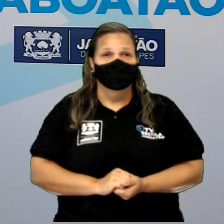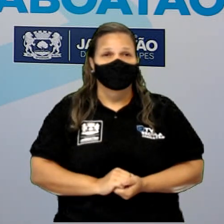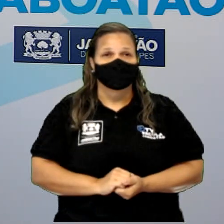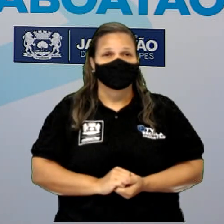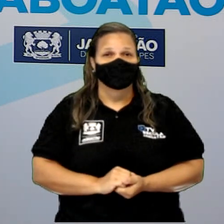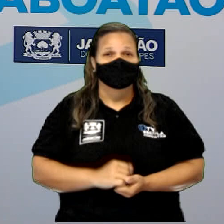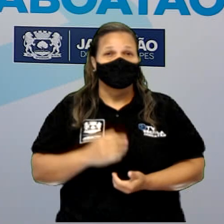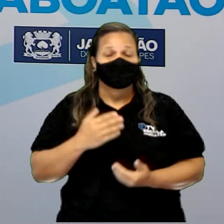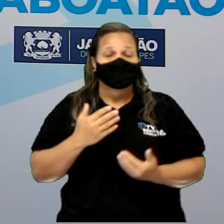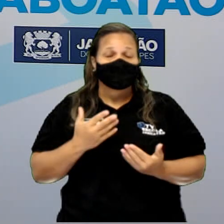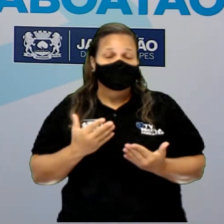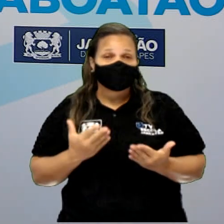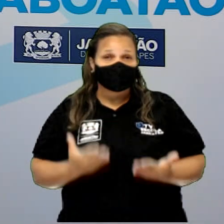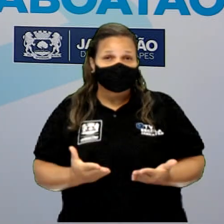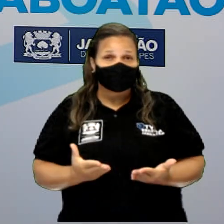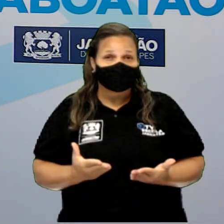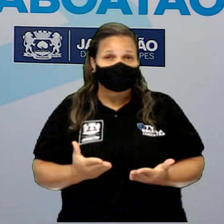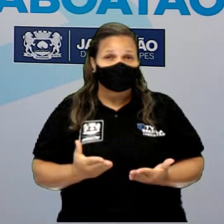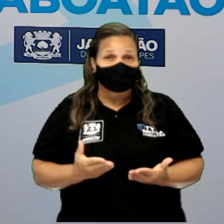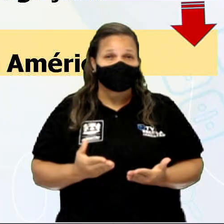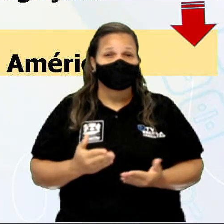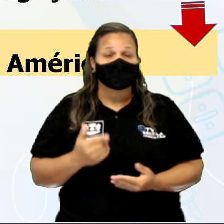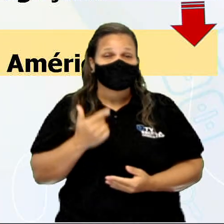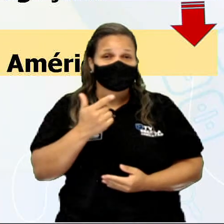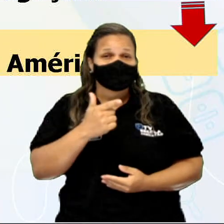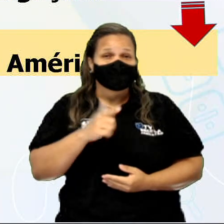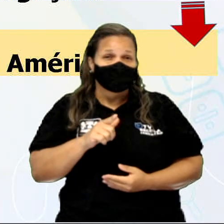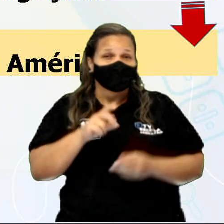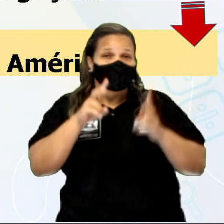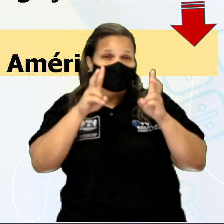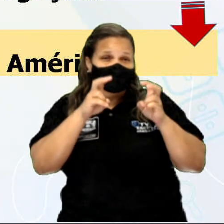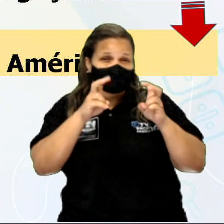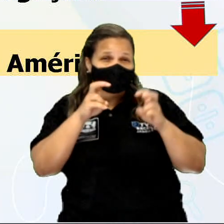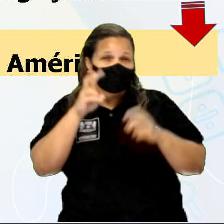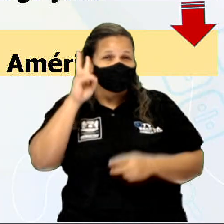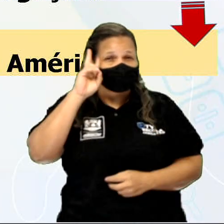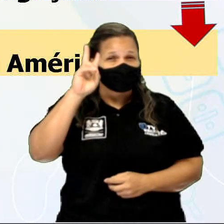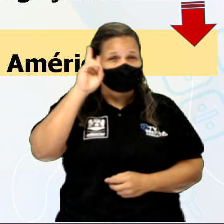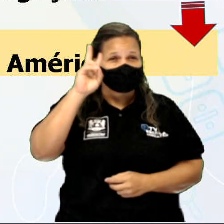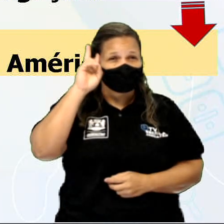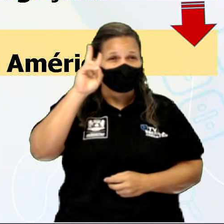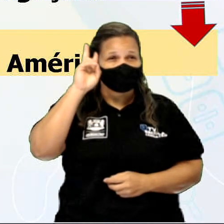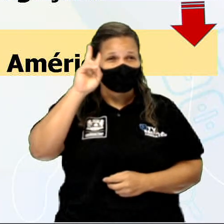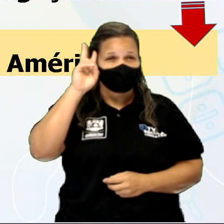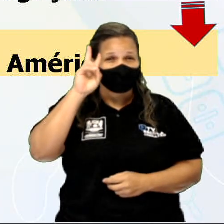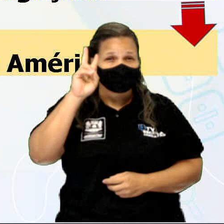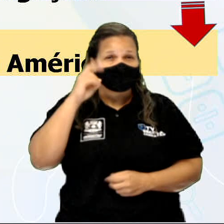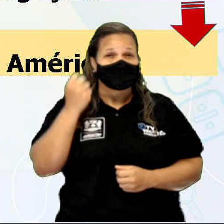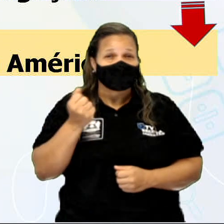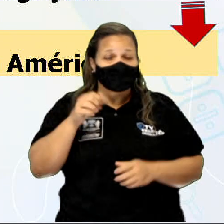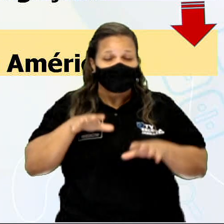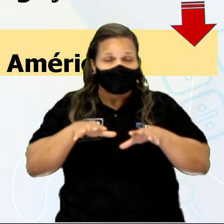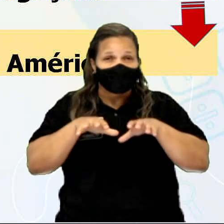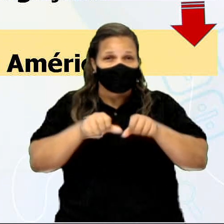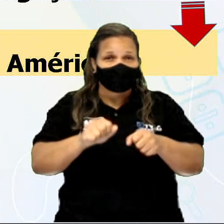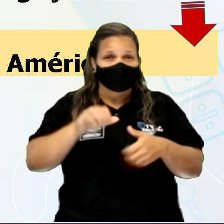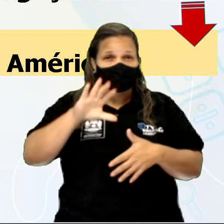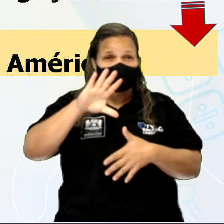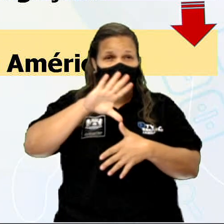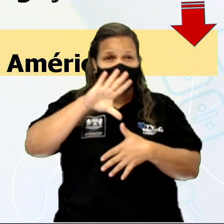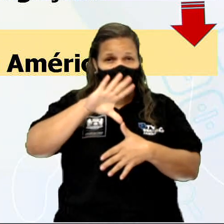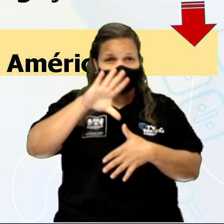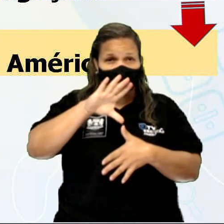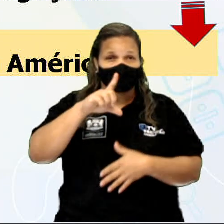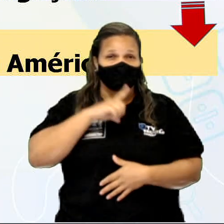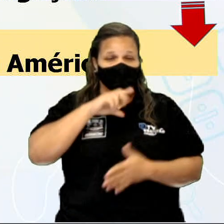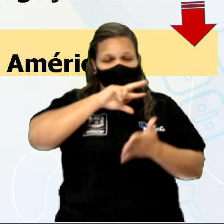Para a gente refazer aqui a nossa viagem no tempo, vamos dar uma olhada que vale a pena lembrar. A conquista da América foi então resultado de vários fatores.